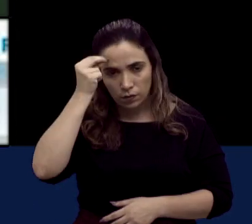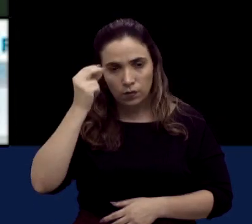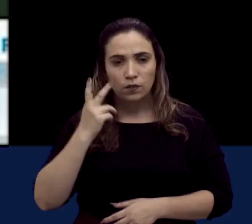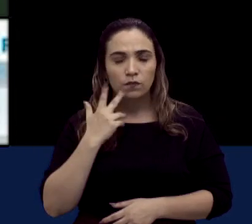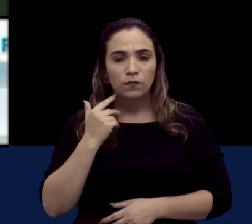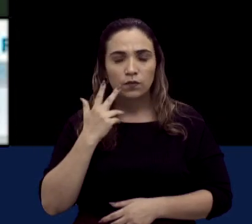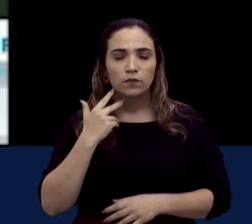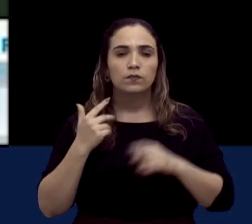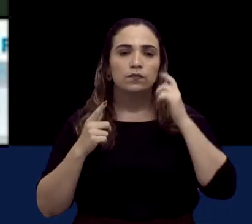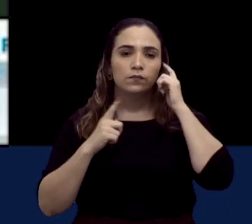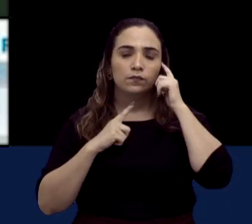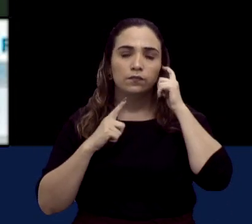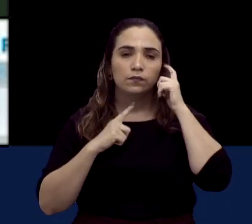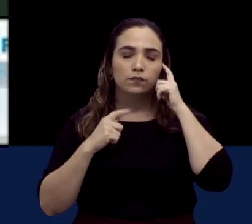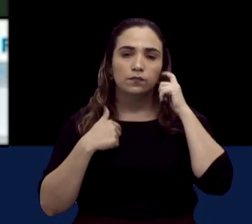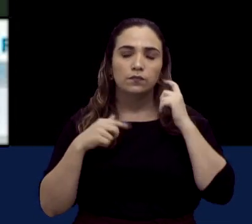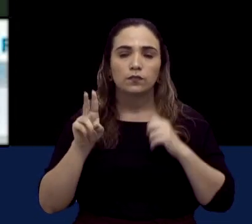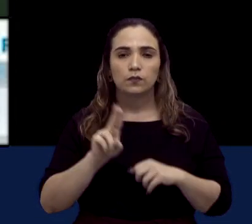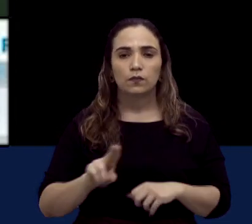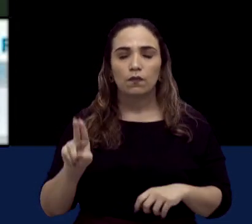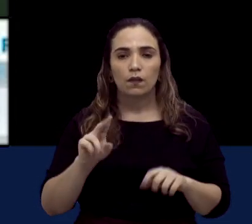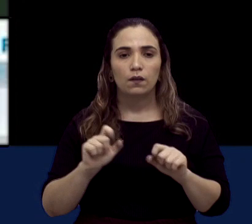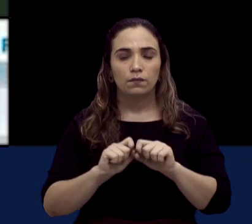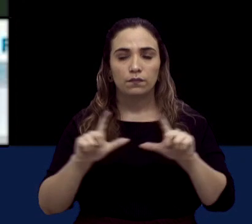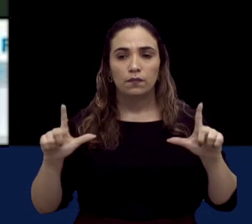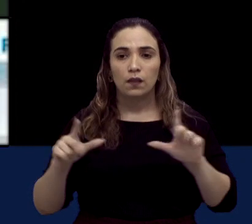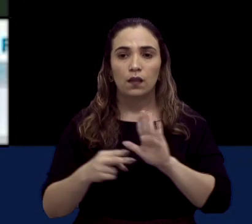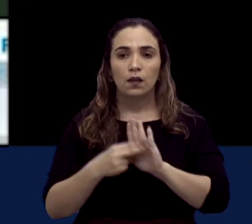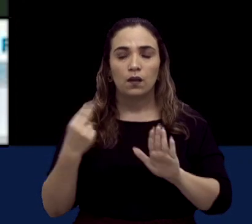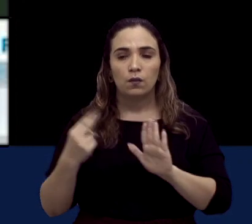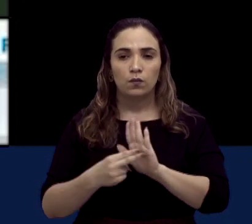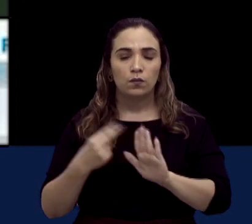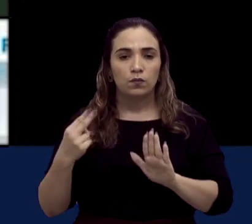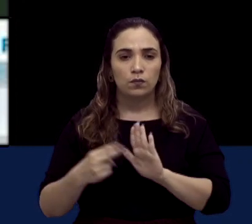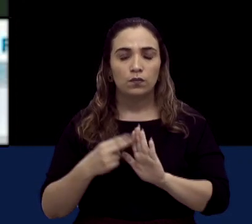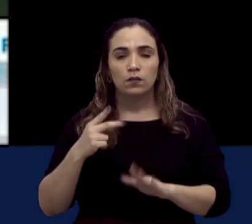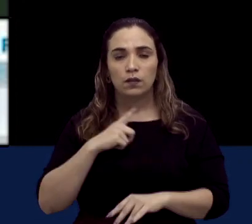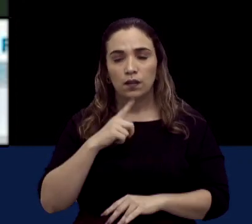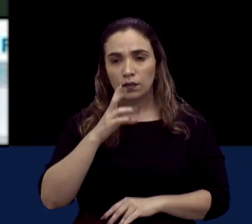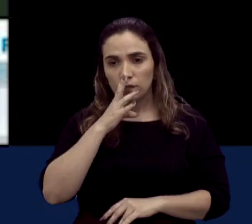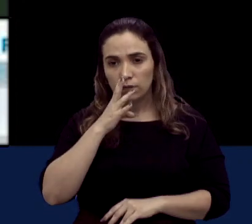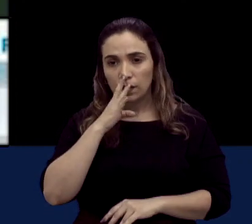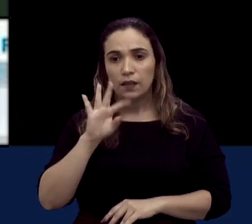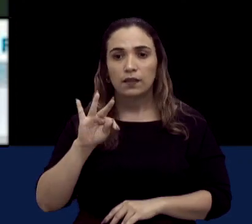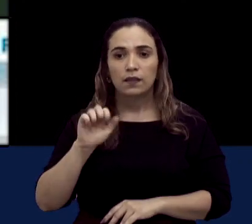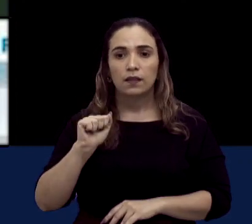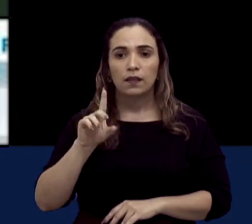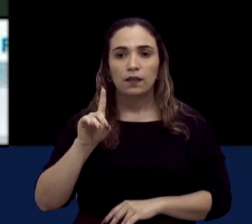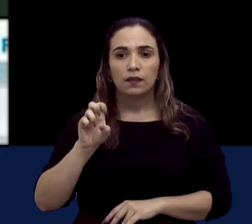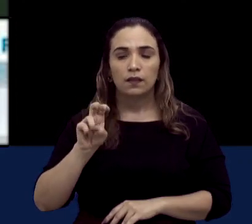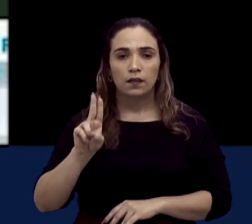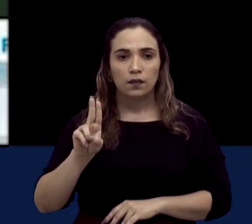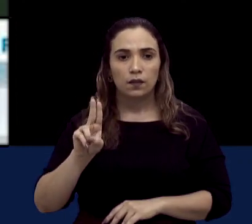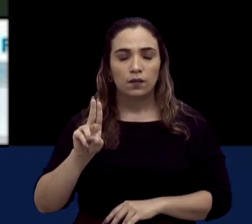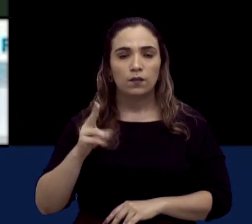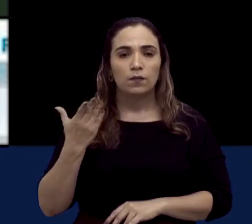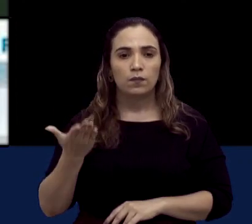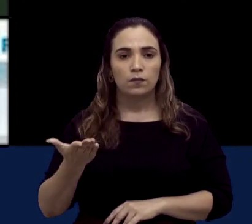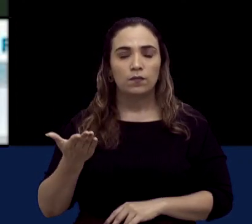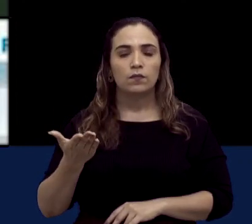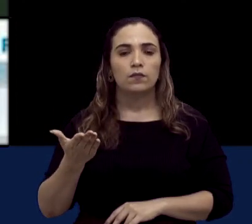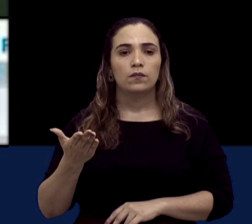Vou utilizar aqui, inclusive tem um dos autores aqui também assistindo, que é o Tadeu, né? Que foi